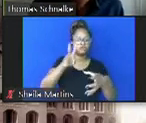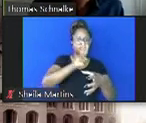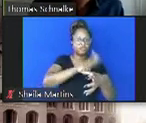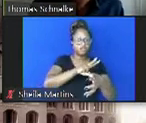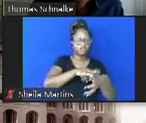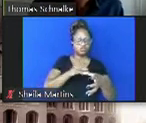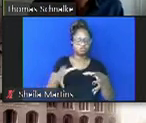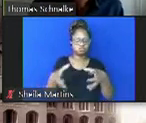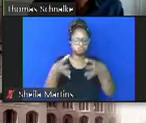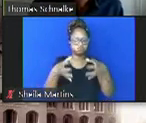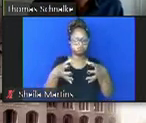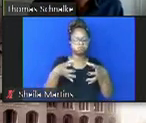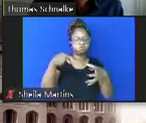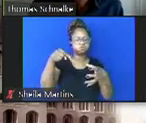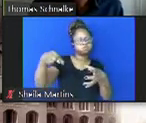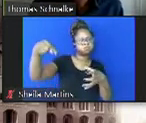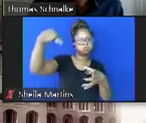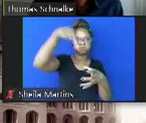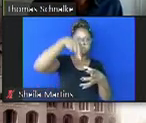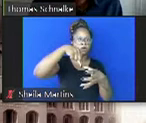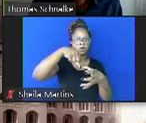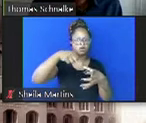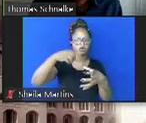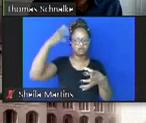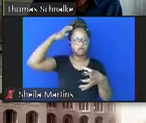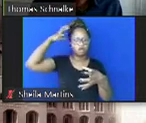Essas preparações, esses espécimens,